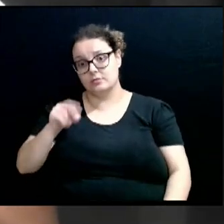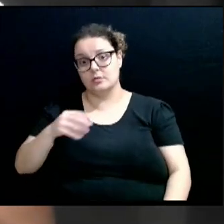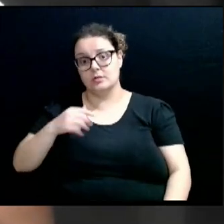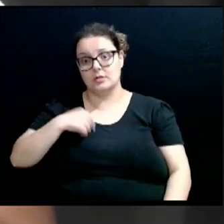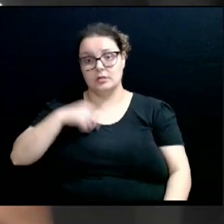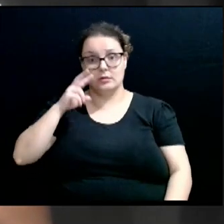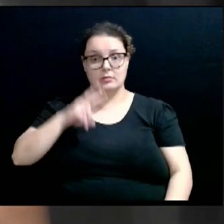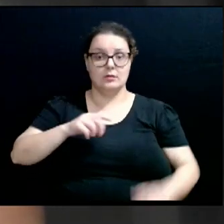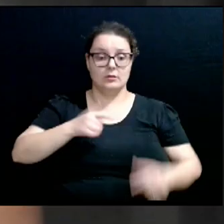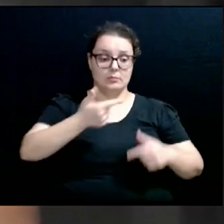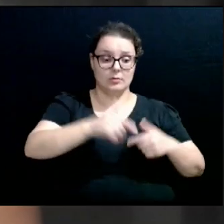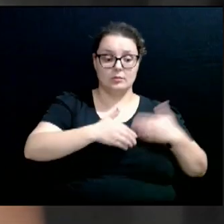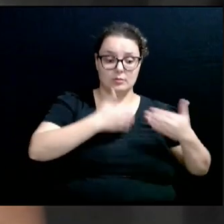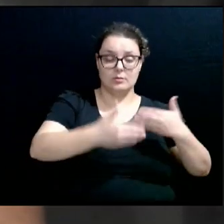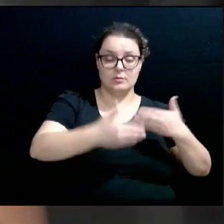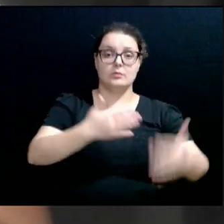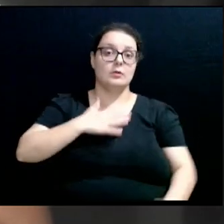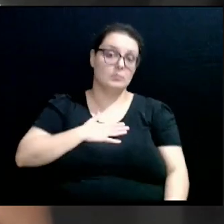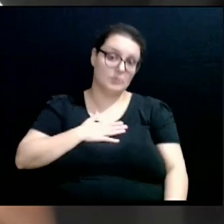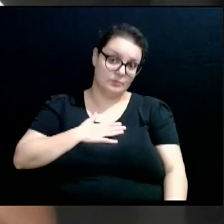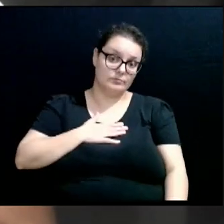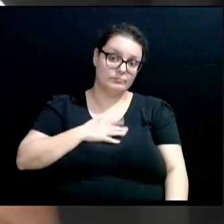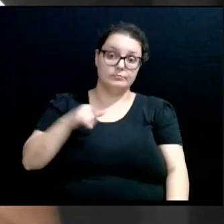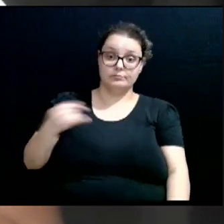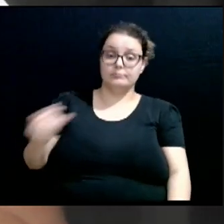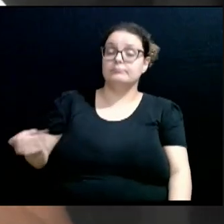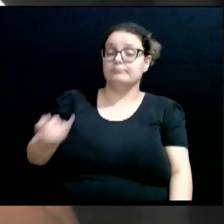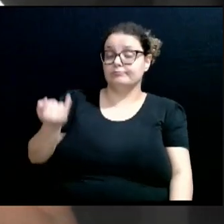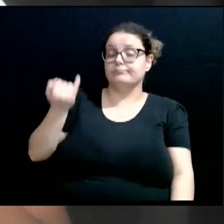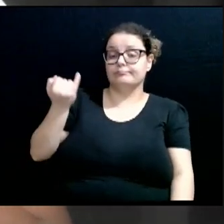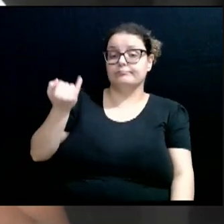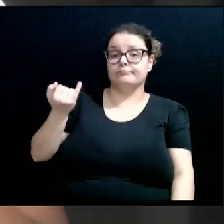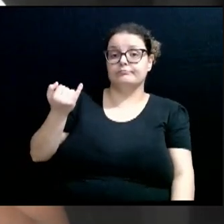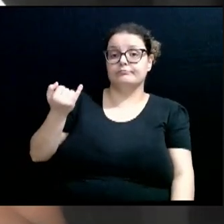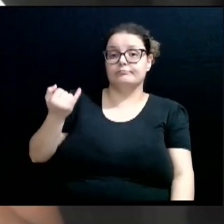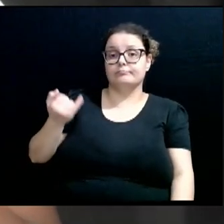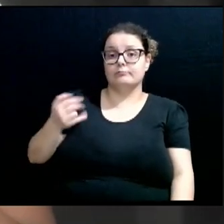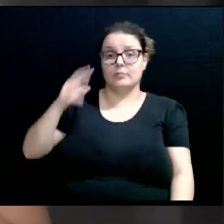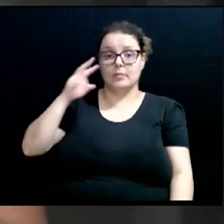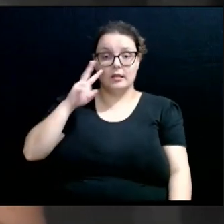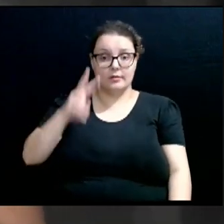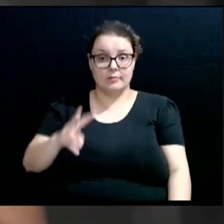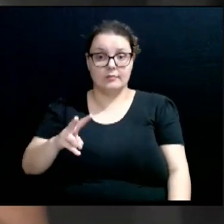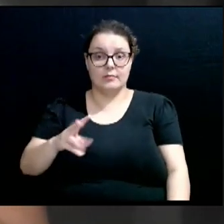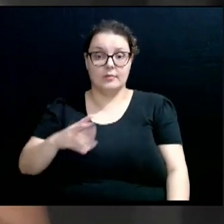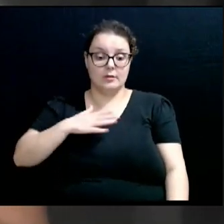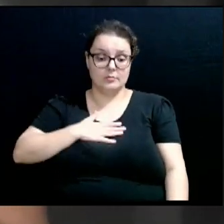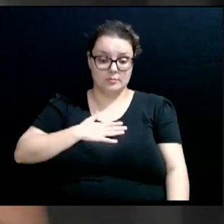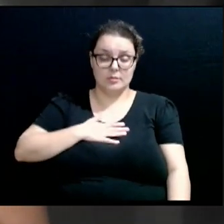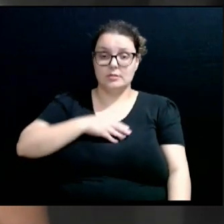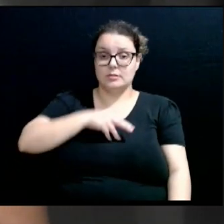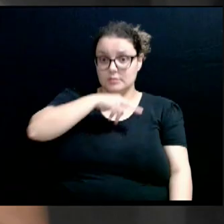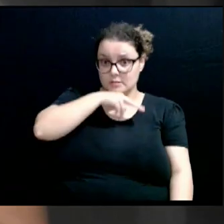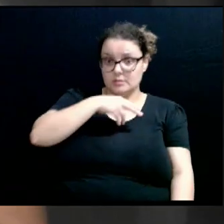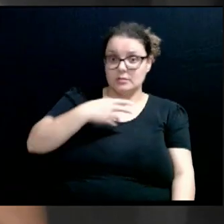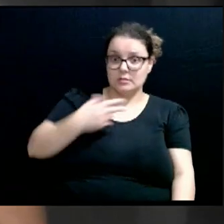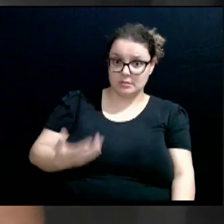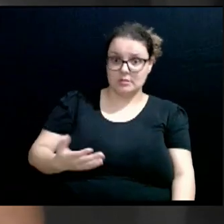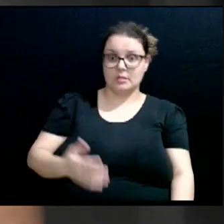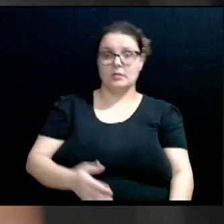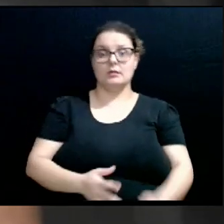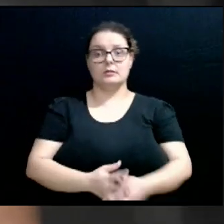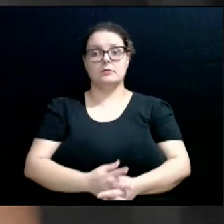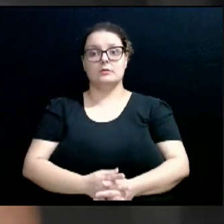né? Então isso é tão importante, e olhar para os meus netos, que são pardos, não